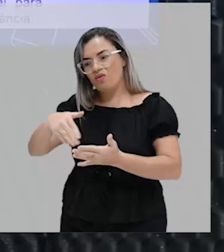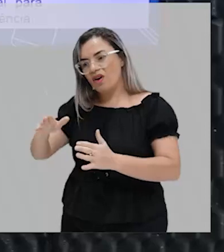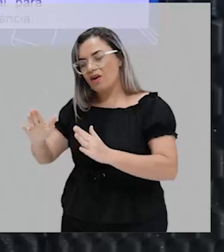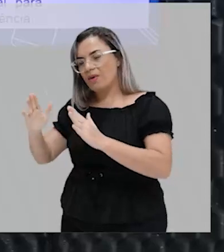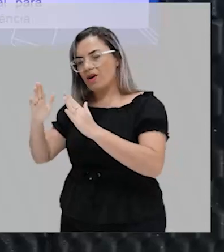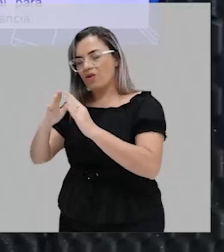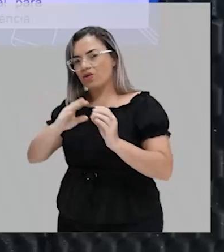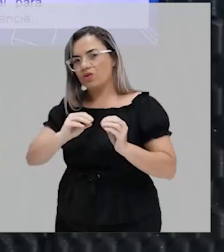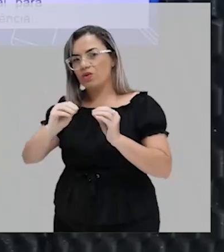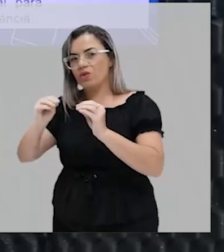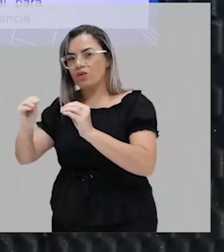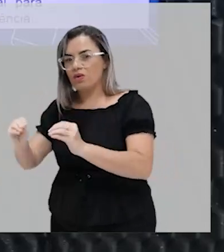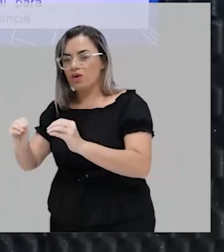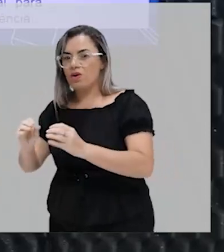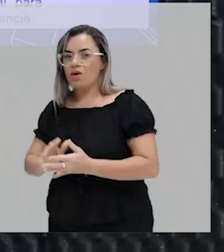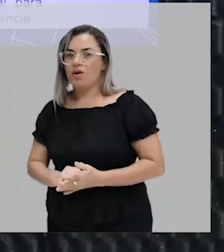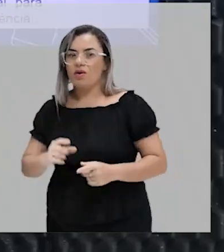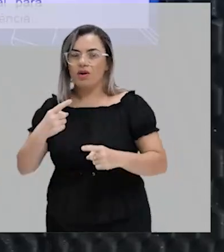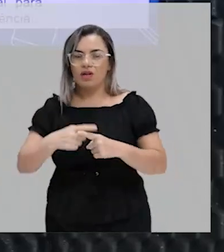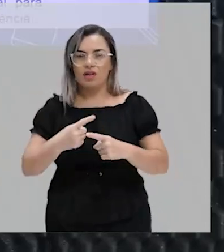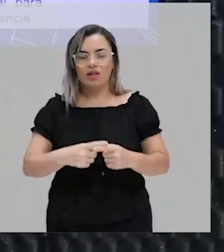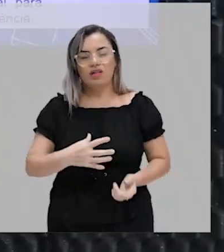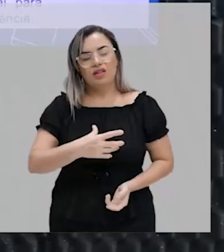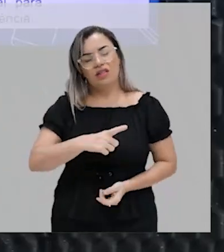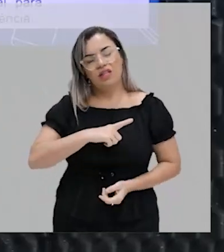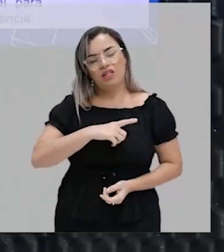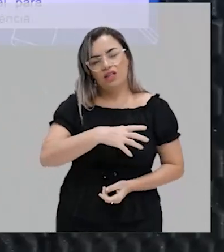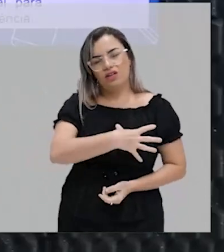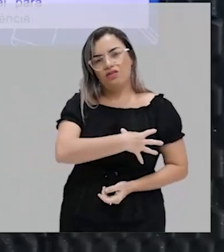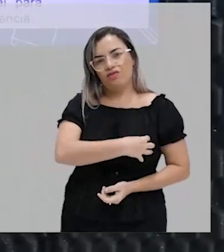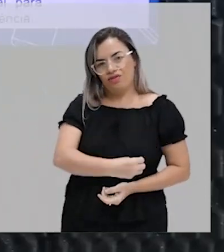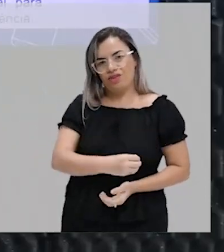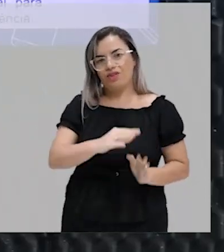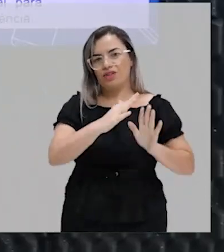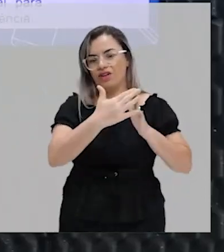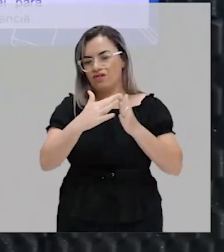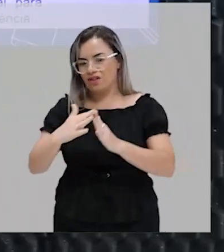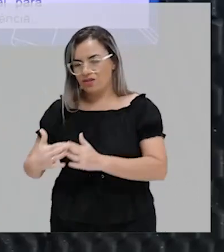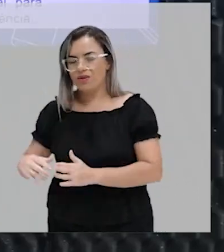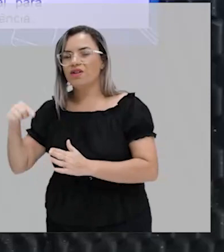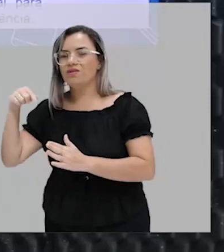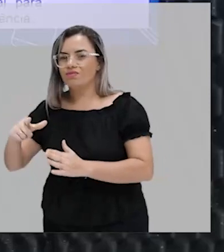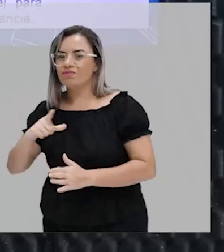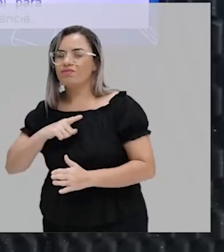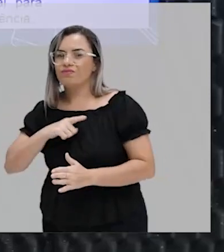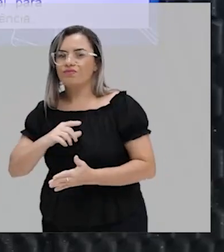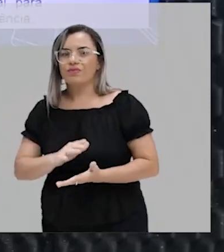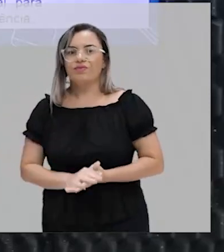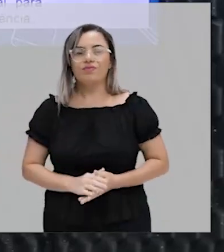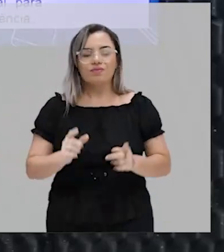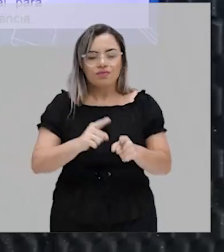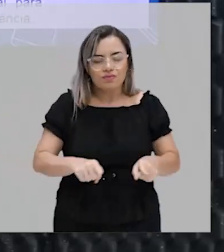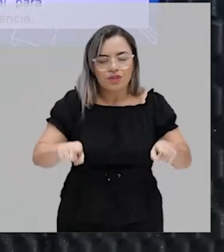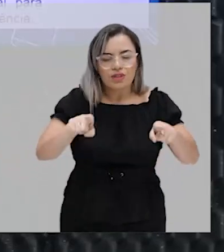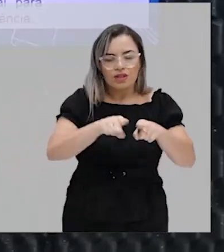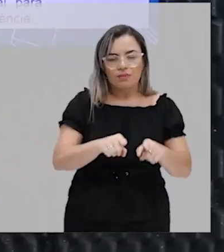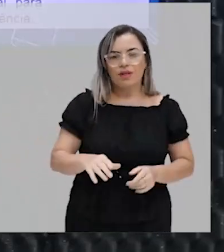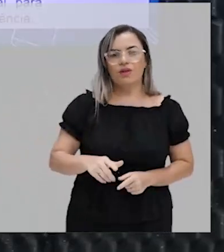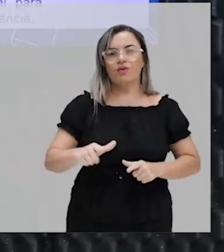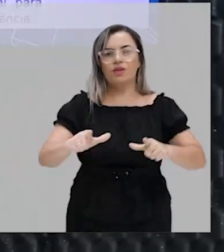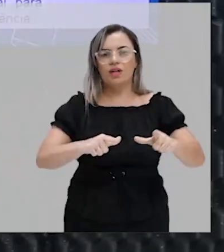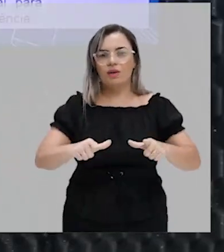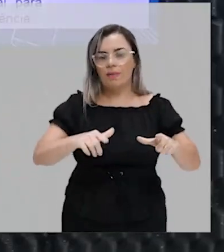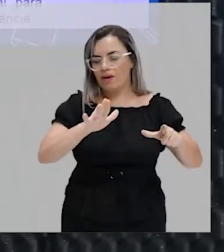de violência. Olha um tipo de violência muito presente nas áreas periféricas, galera, tá? Trabalho infantil. Recentemente,